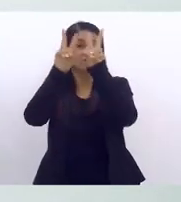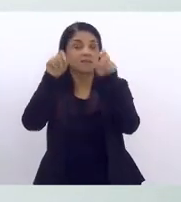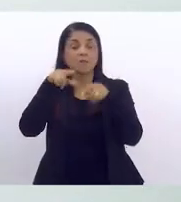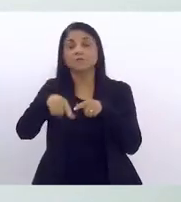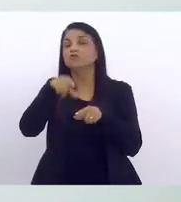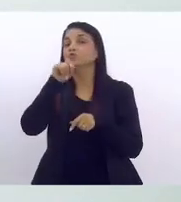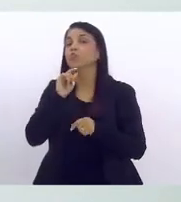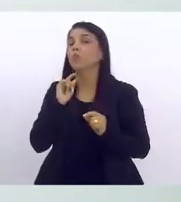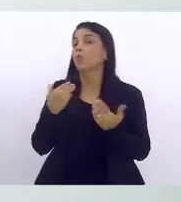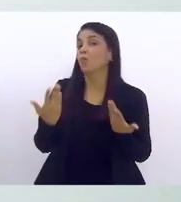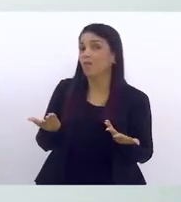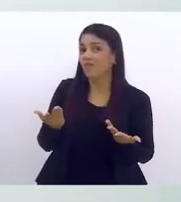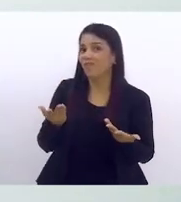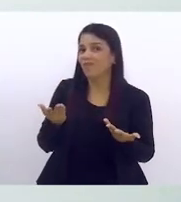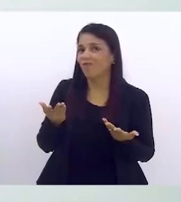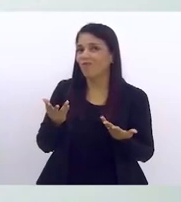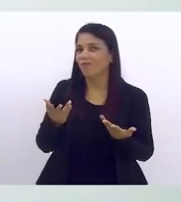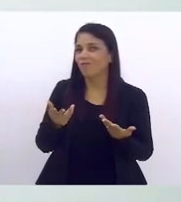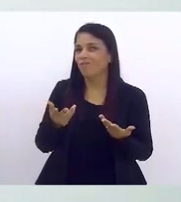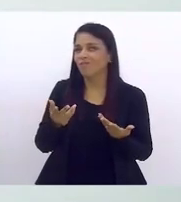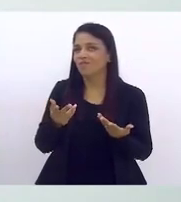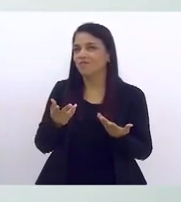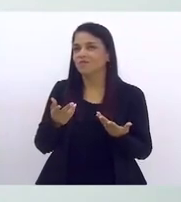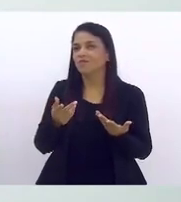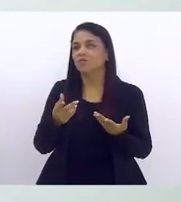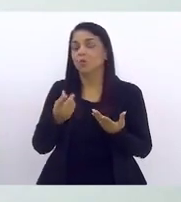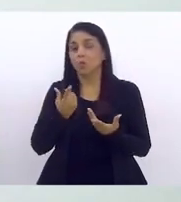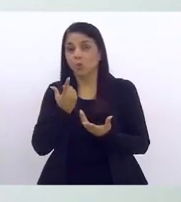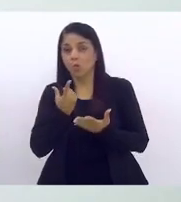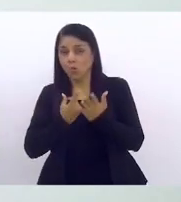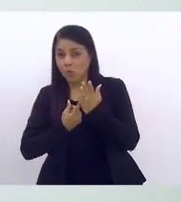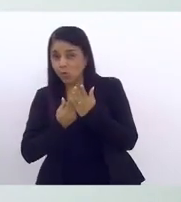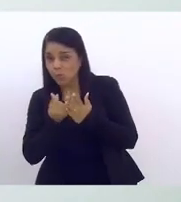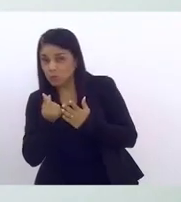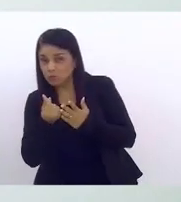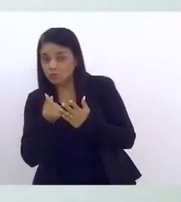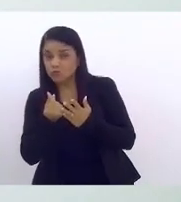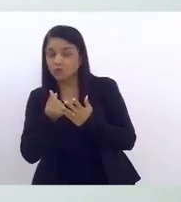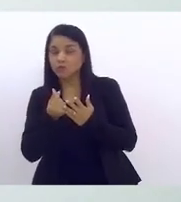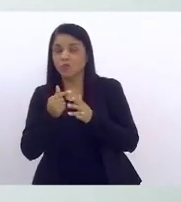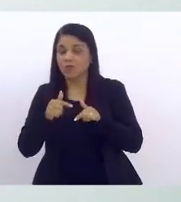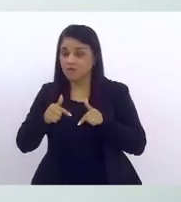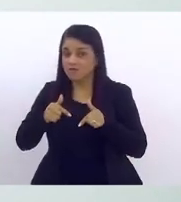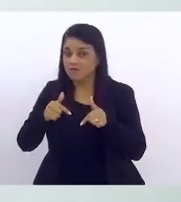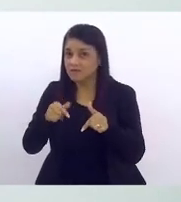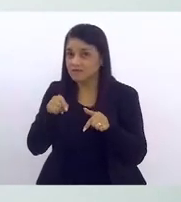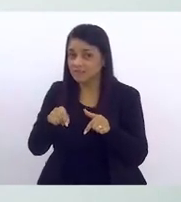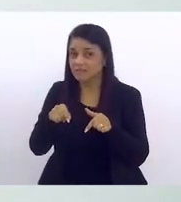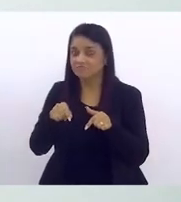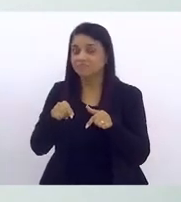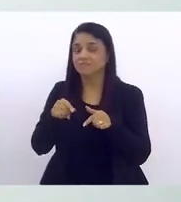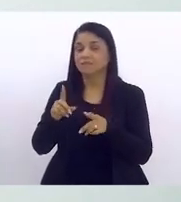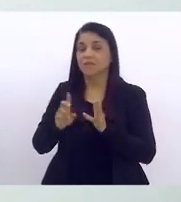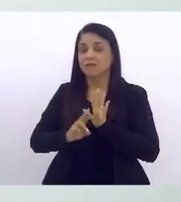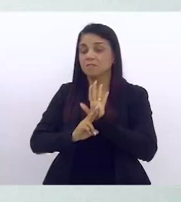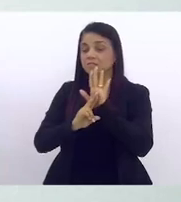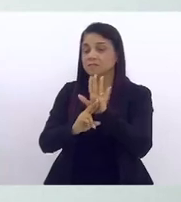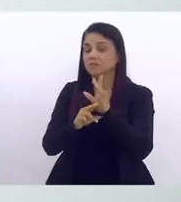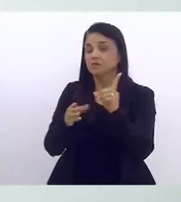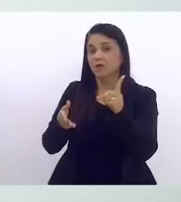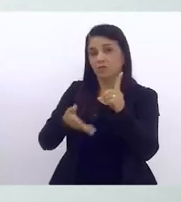é a custo-efetividade ou a evidência da presença da doula na redução de mortalidade